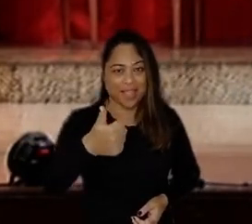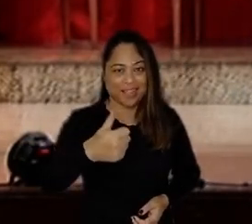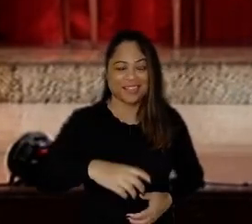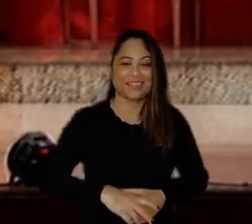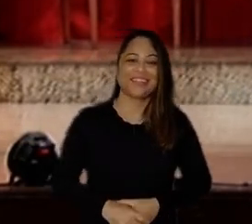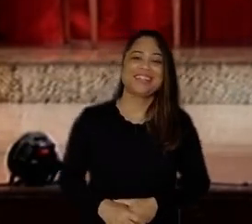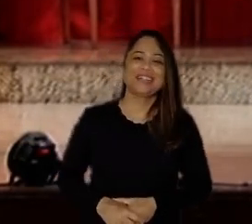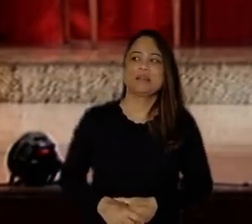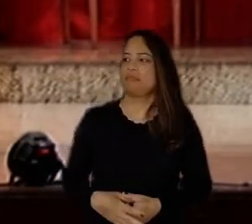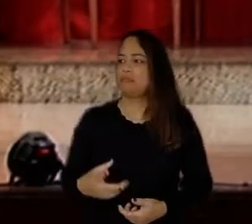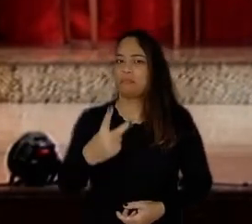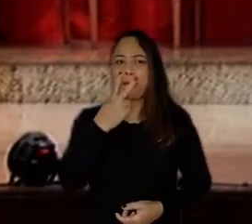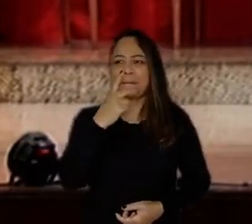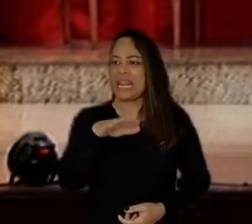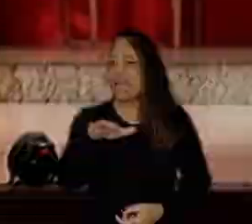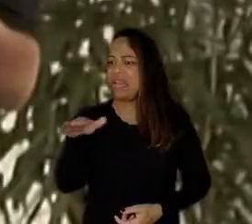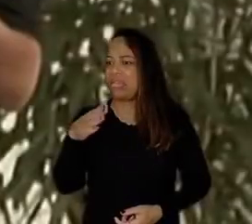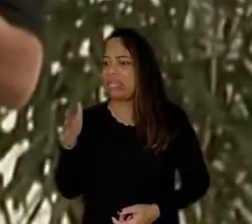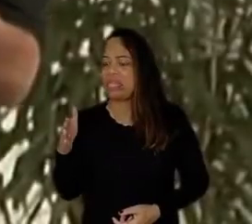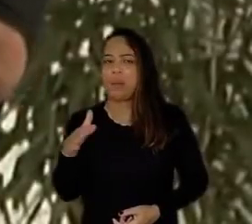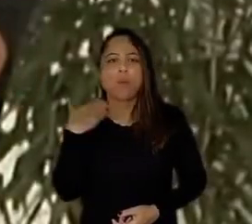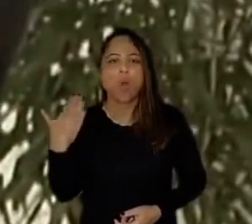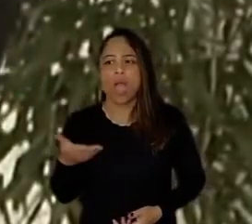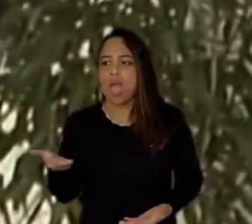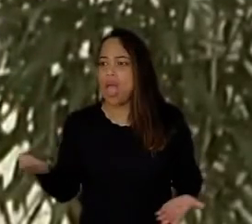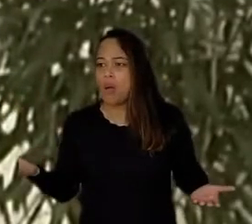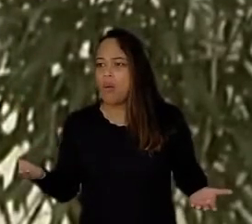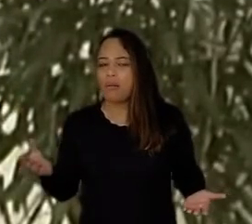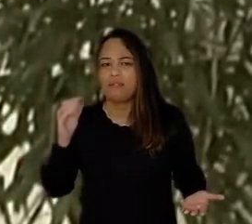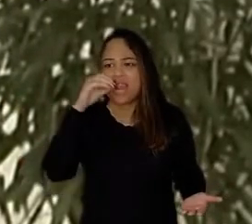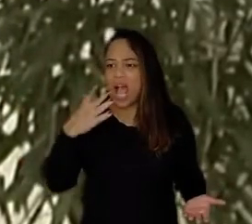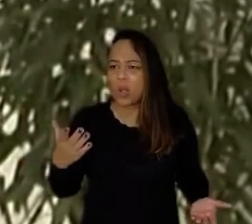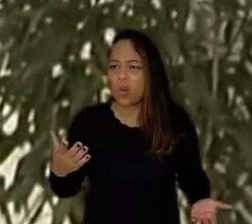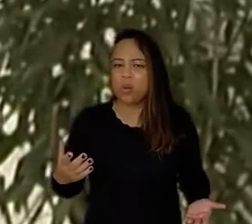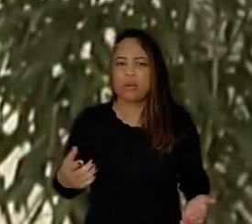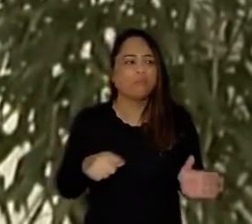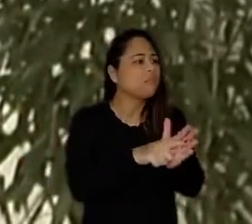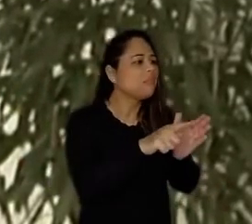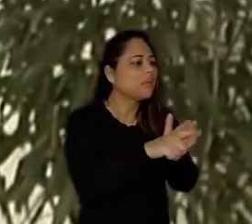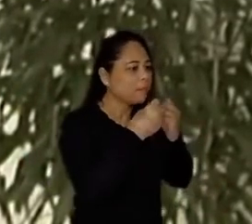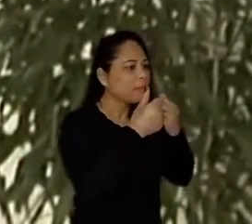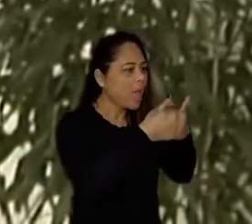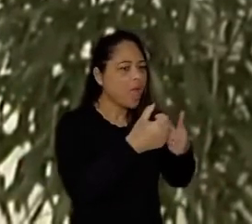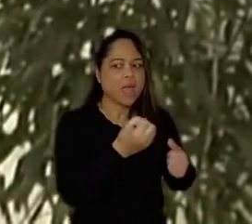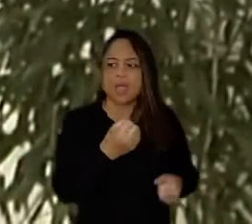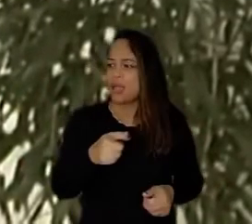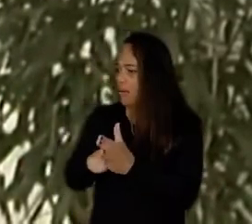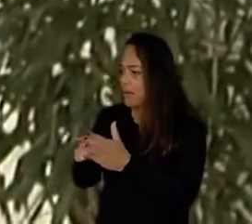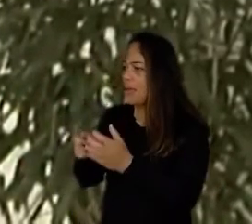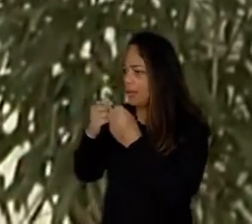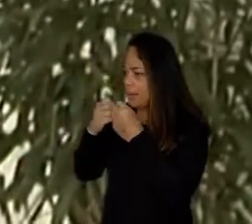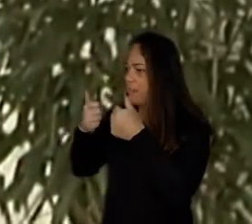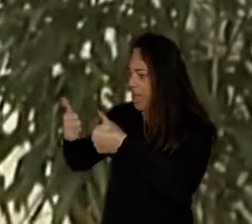Metade respondeu, o resto morreu no meio da missa. Pergunta para quem está do seu lado, tá tudo bem? Tá tudo beleza?